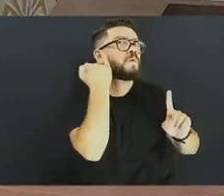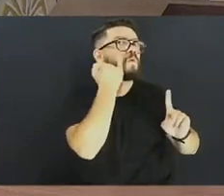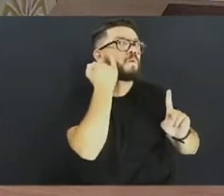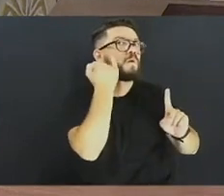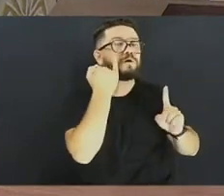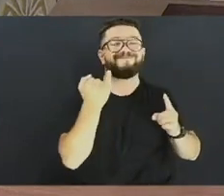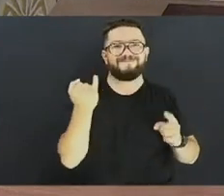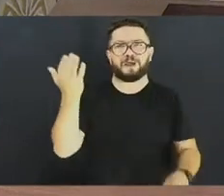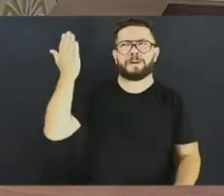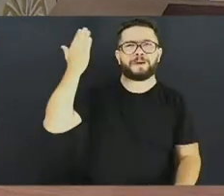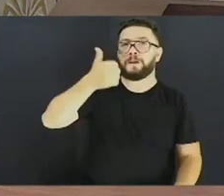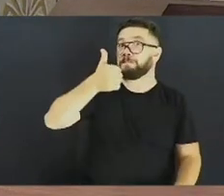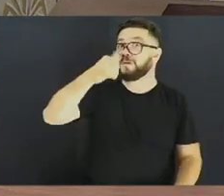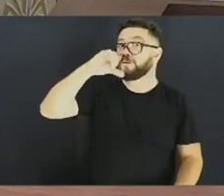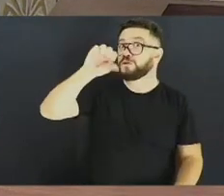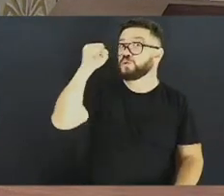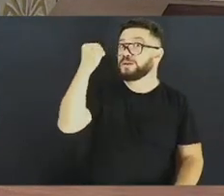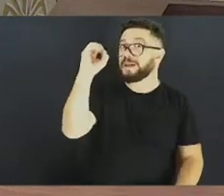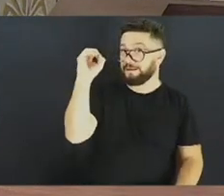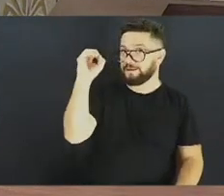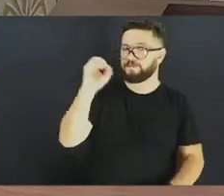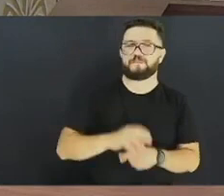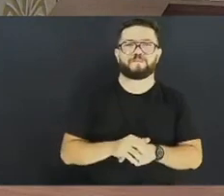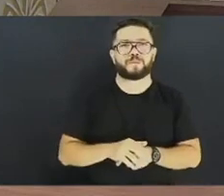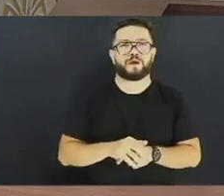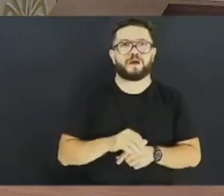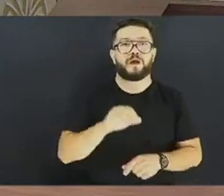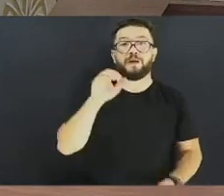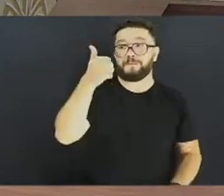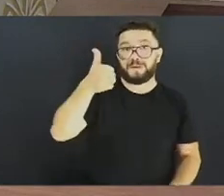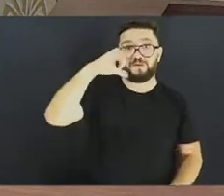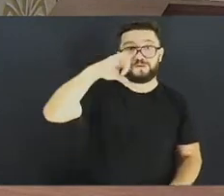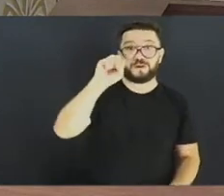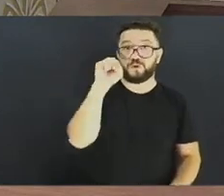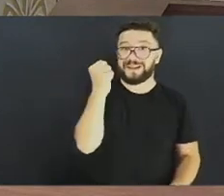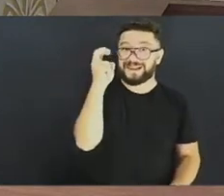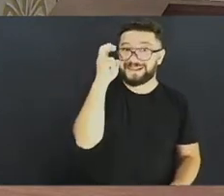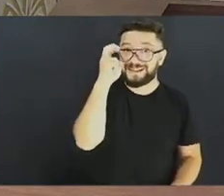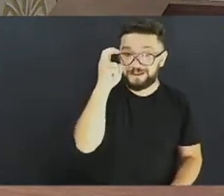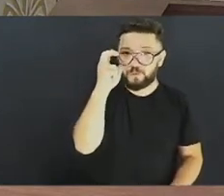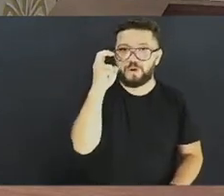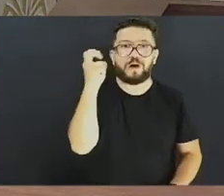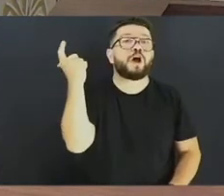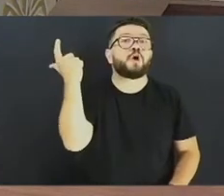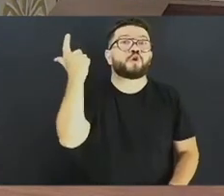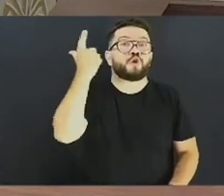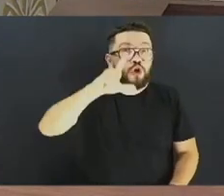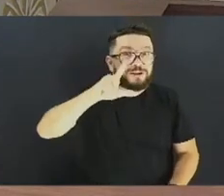85, obtivemos a primeira planta de laboratório, planta de proveta, juntamente com a professora